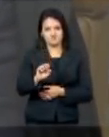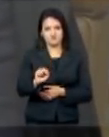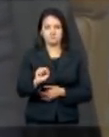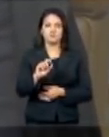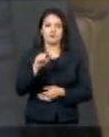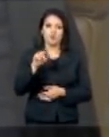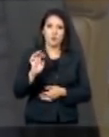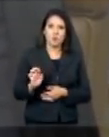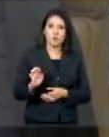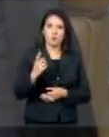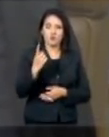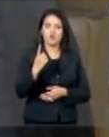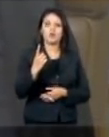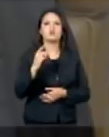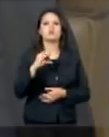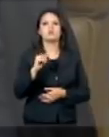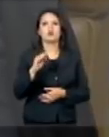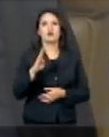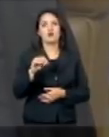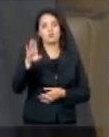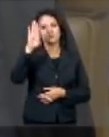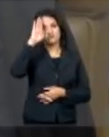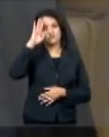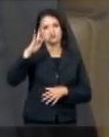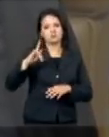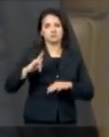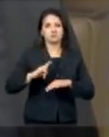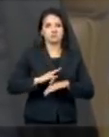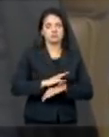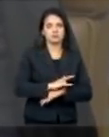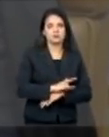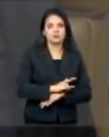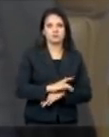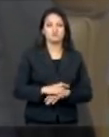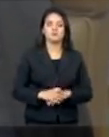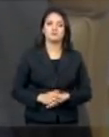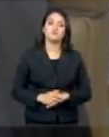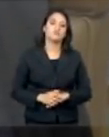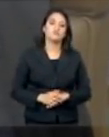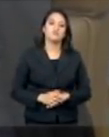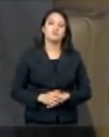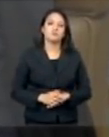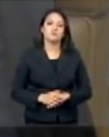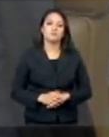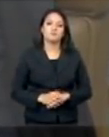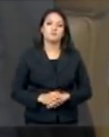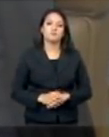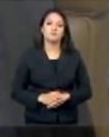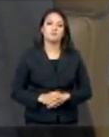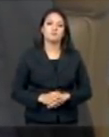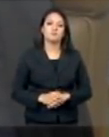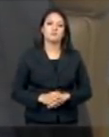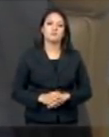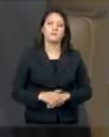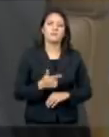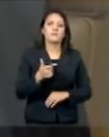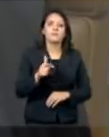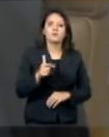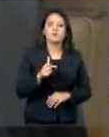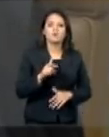originário perante o superior tribunal de justiça e que é parte ora recorrida nesse recurso ordinário não houve qualquer